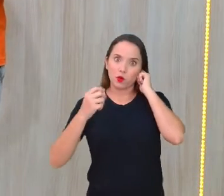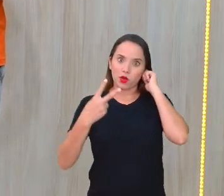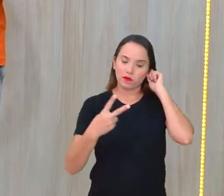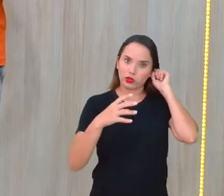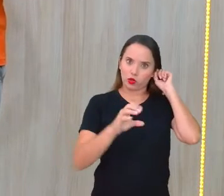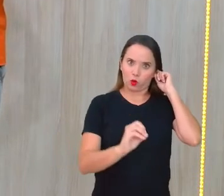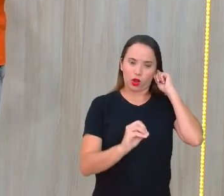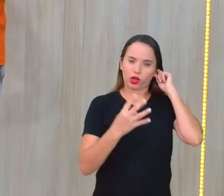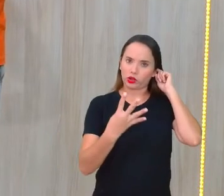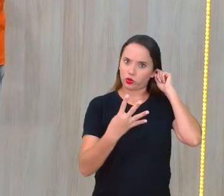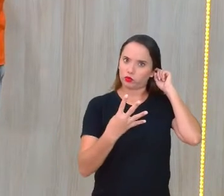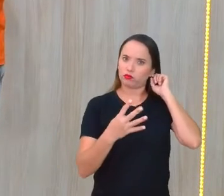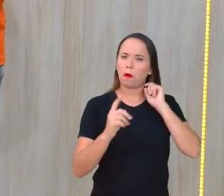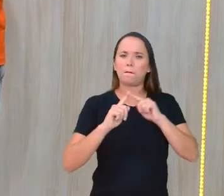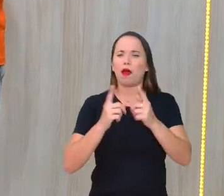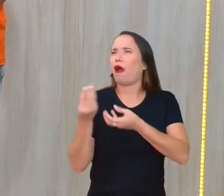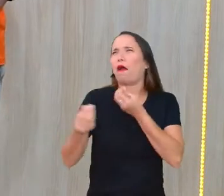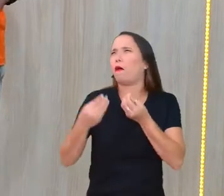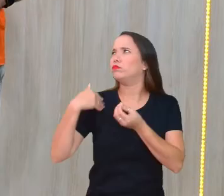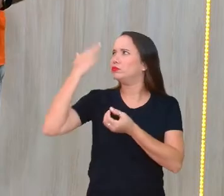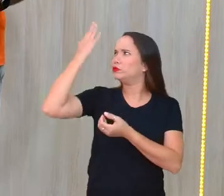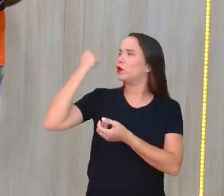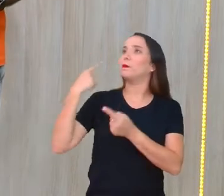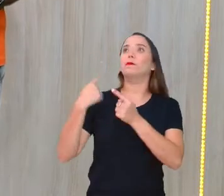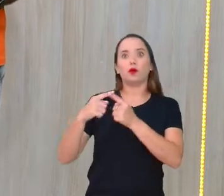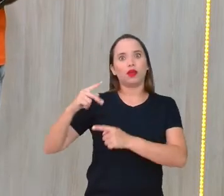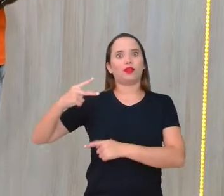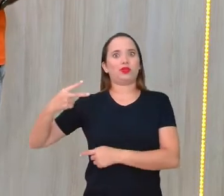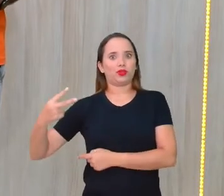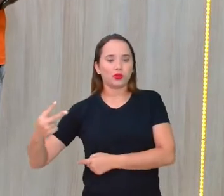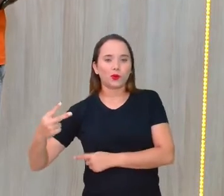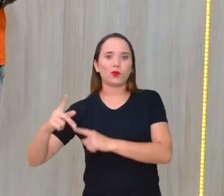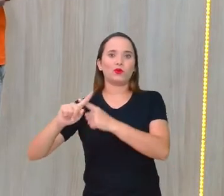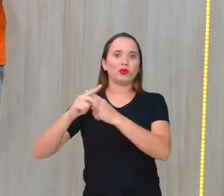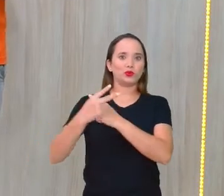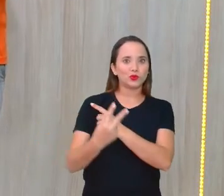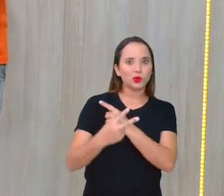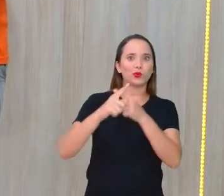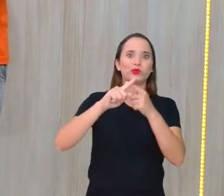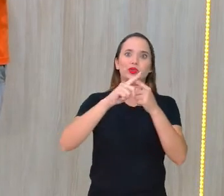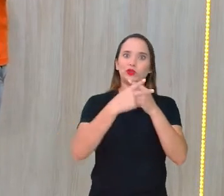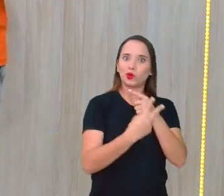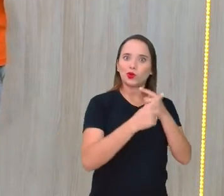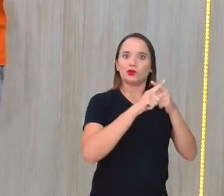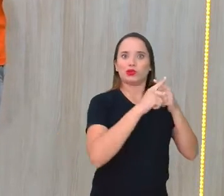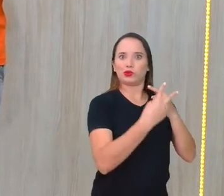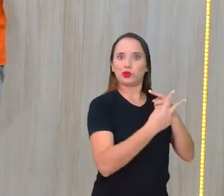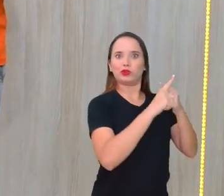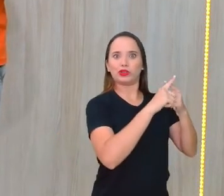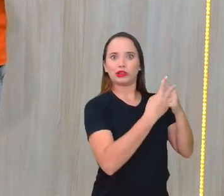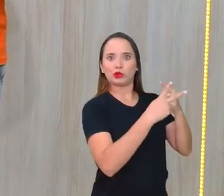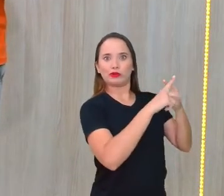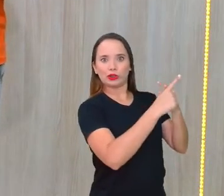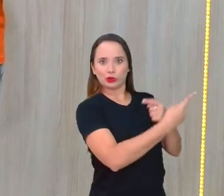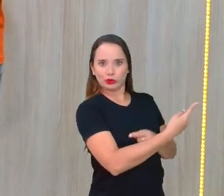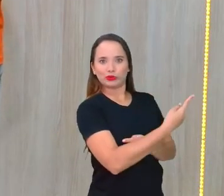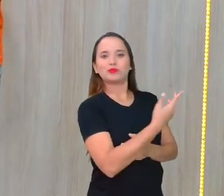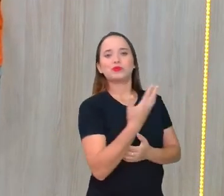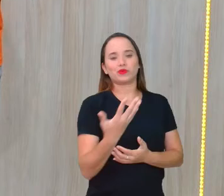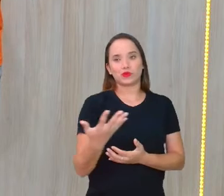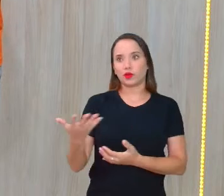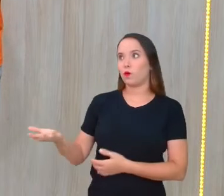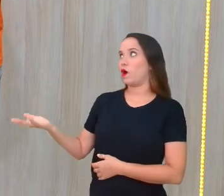foi 2 multiplicado por 2, multiplicado por 2, várias vezes. Nesse caso aí, a gente viu que foi